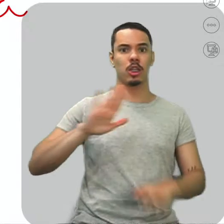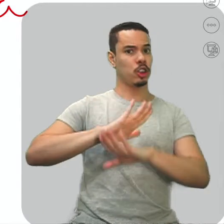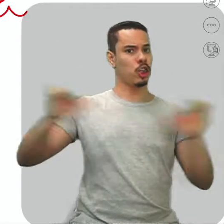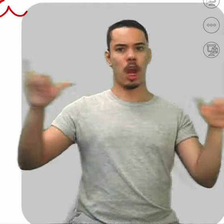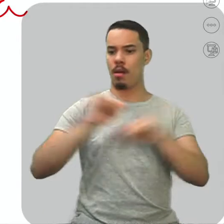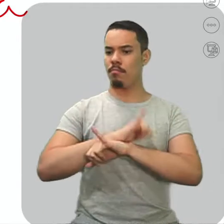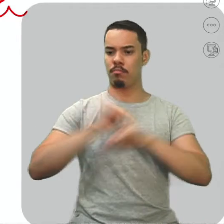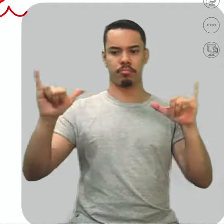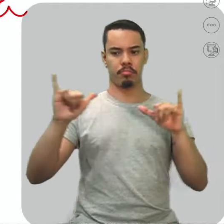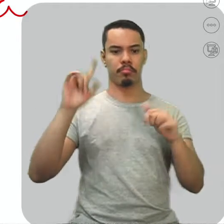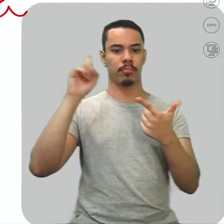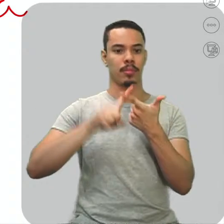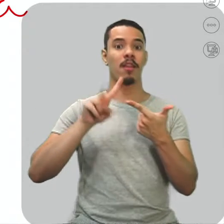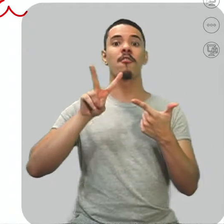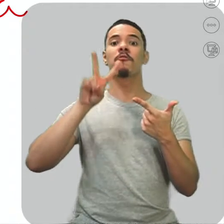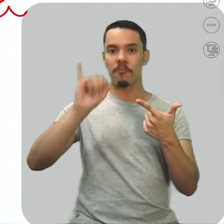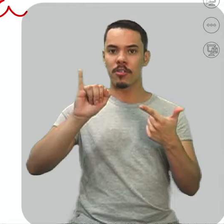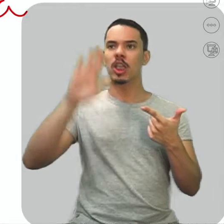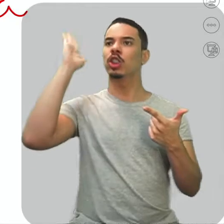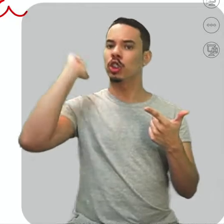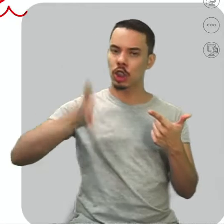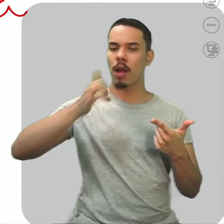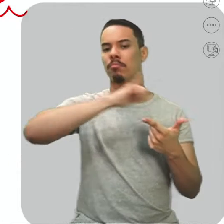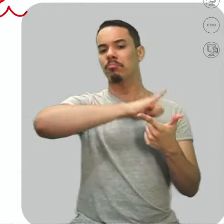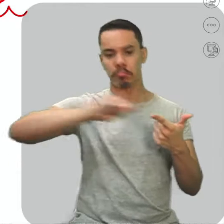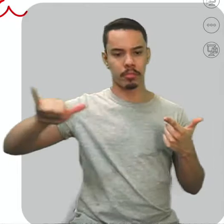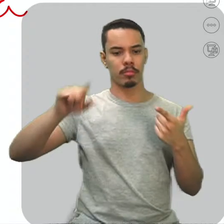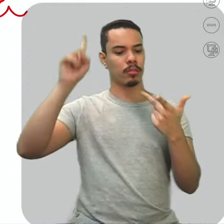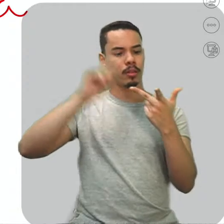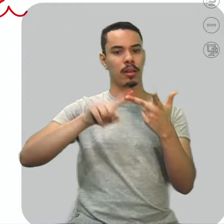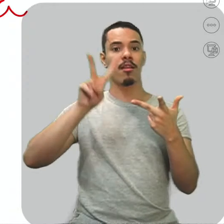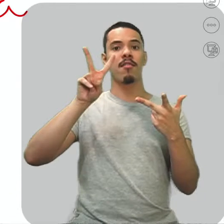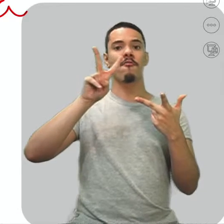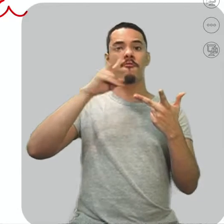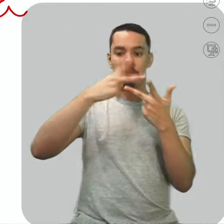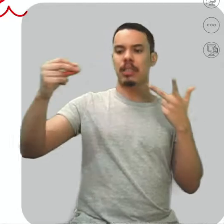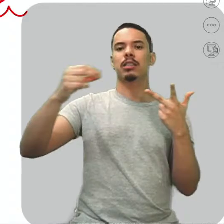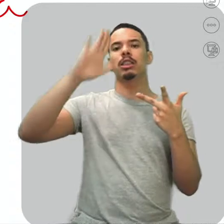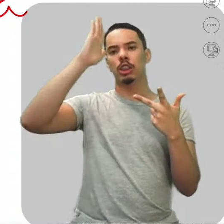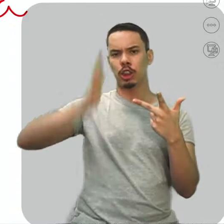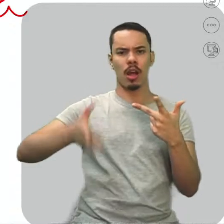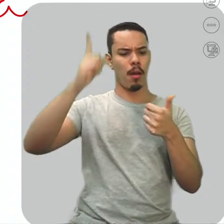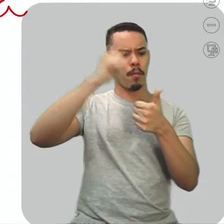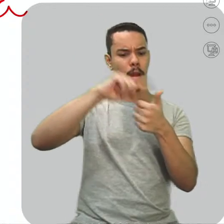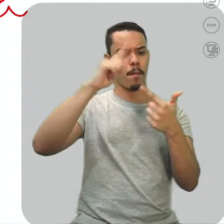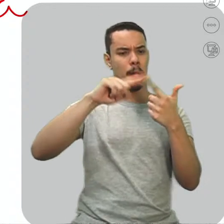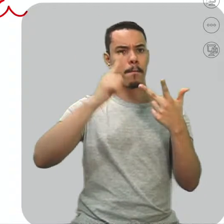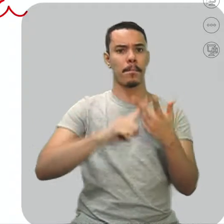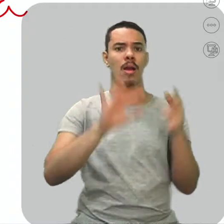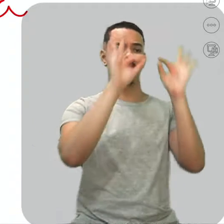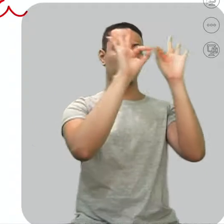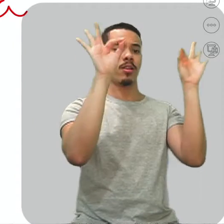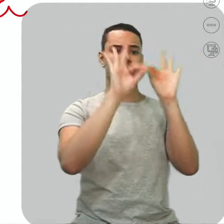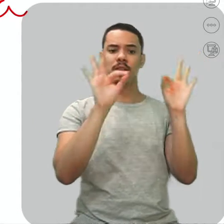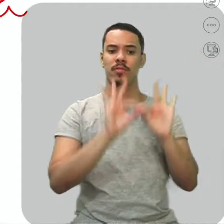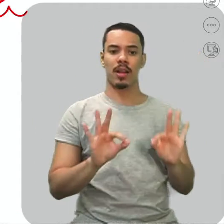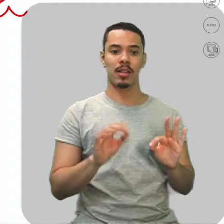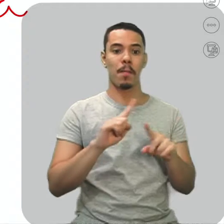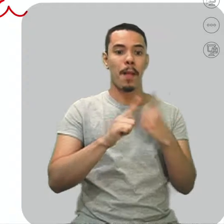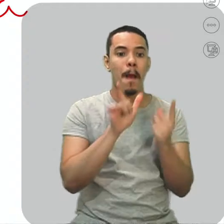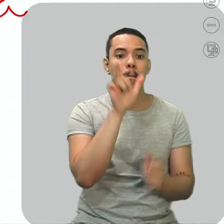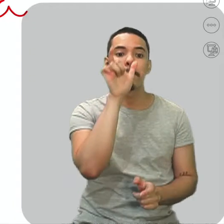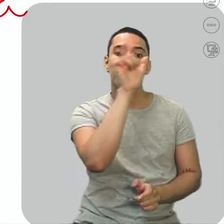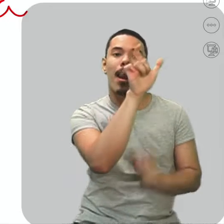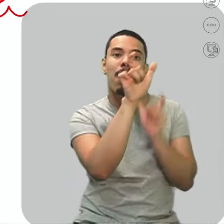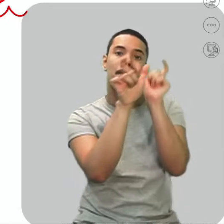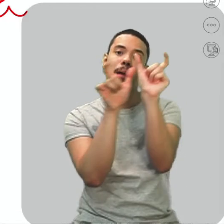mensagem eu falo vir já passou a mensagem e vence também mas só tira Aqui só foi